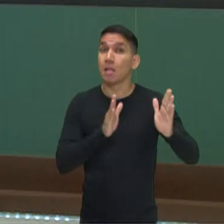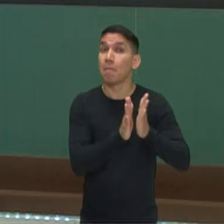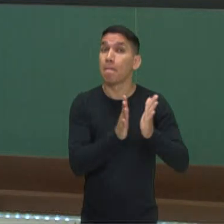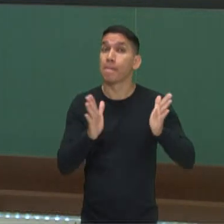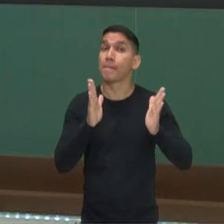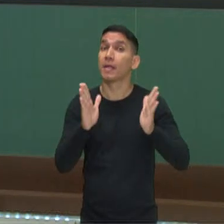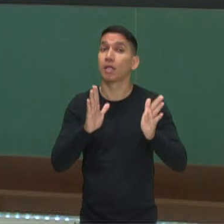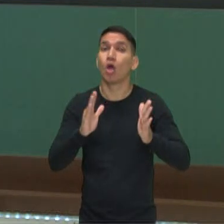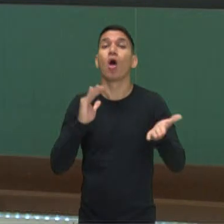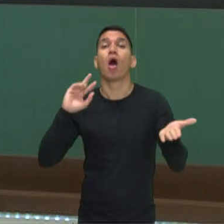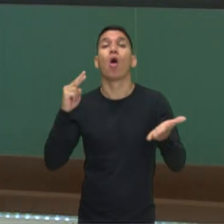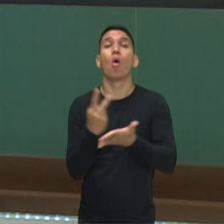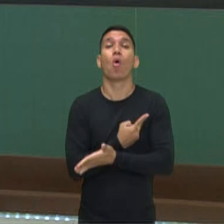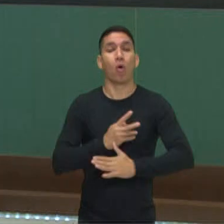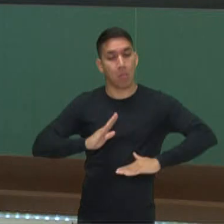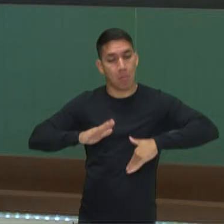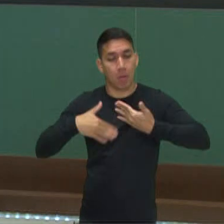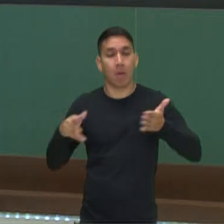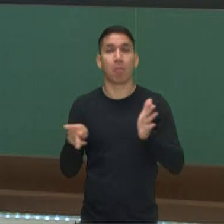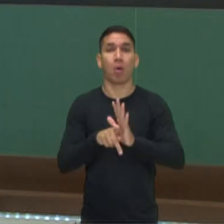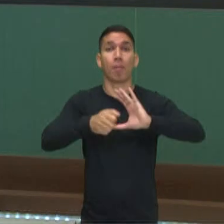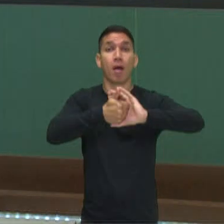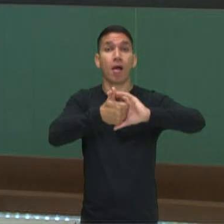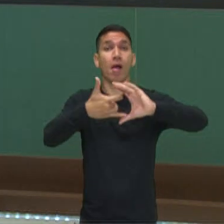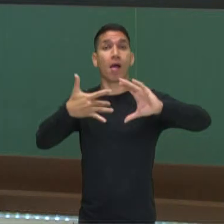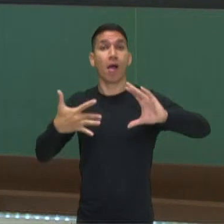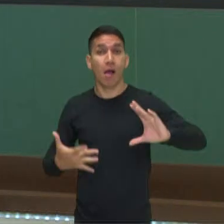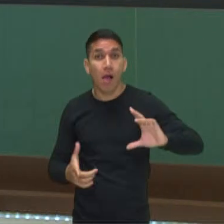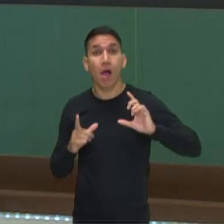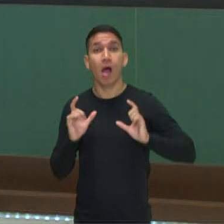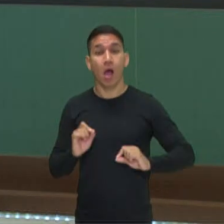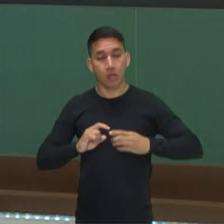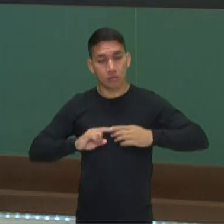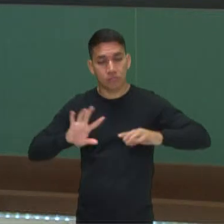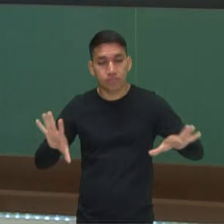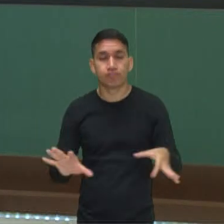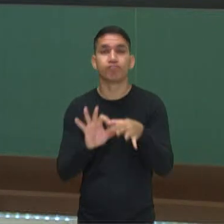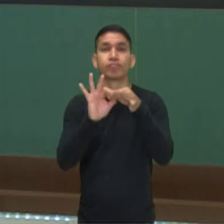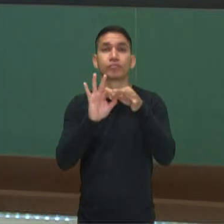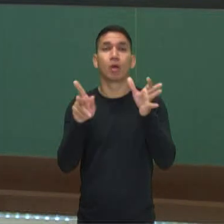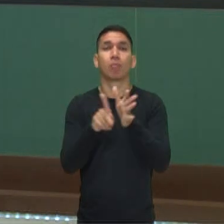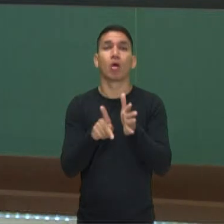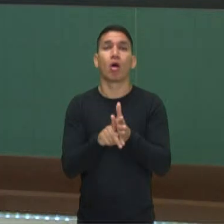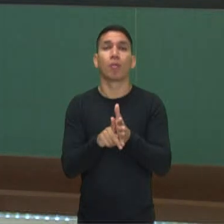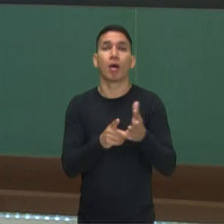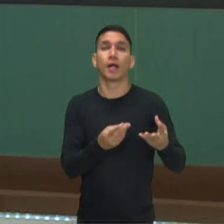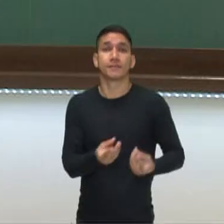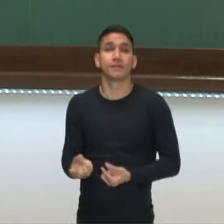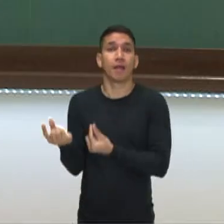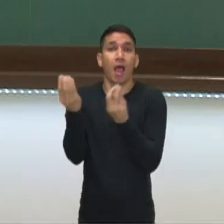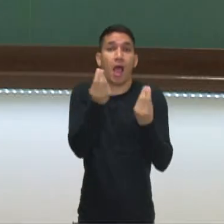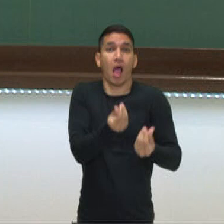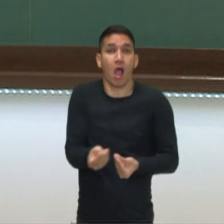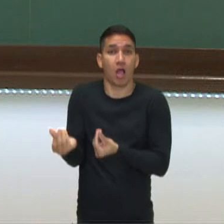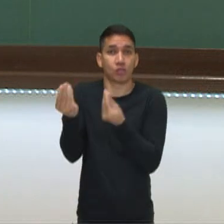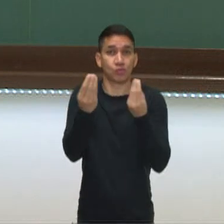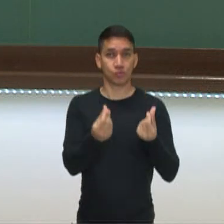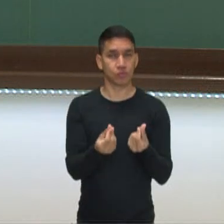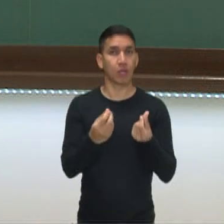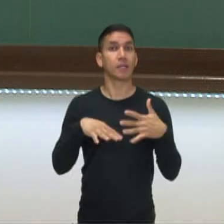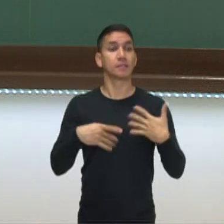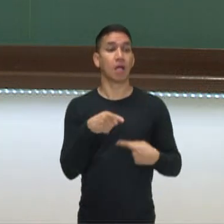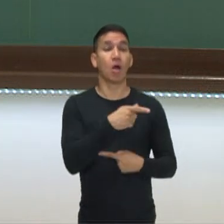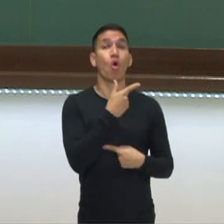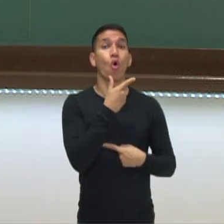ocorre o desenvolvimento das características secundárias sexuais, ou seja, no